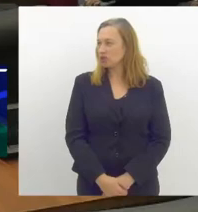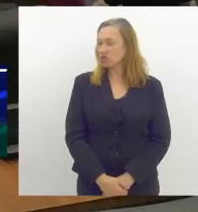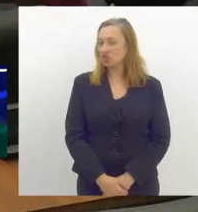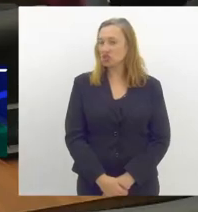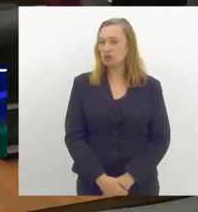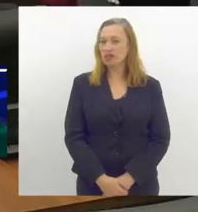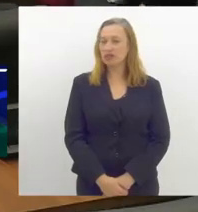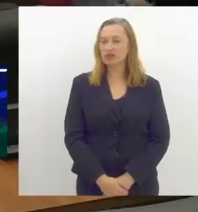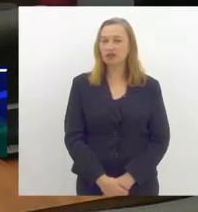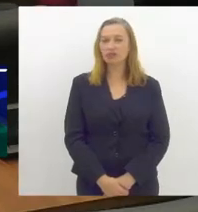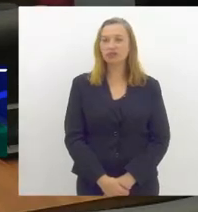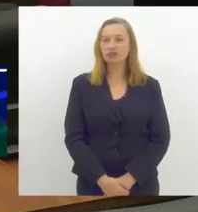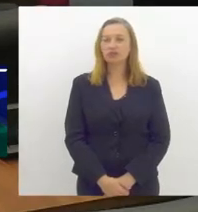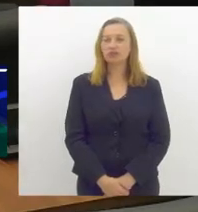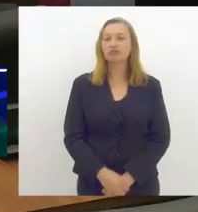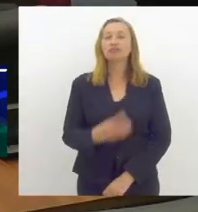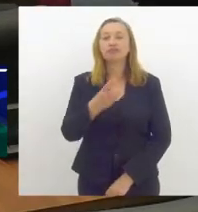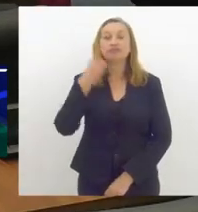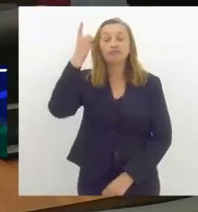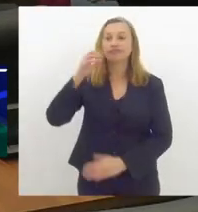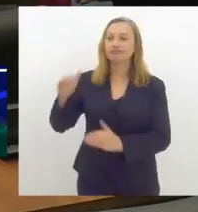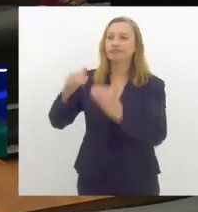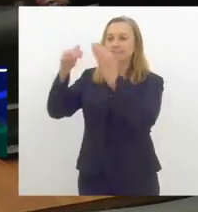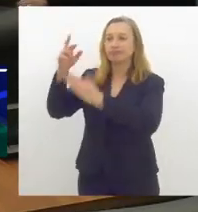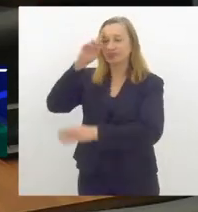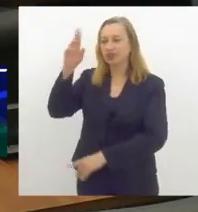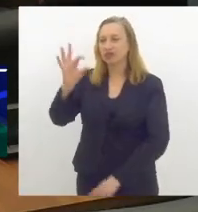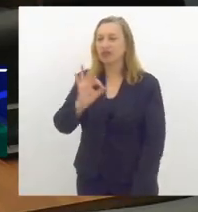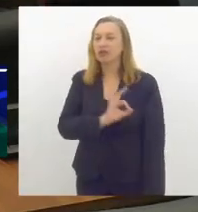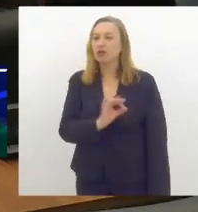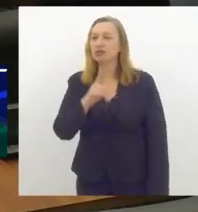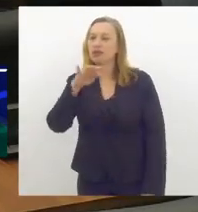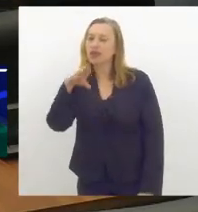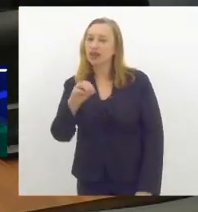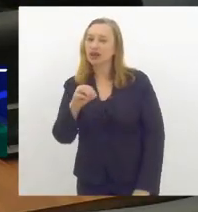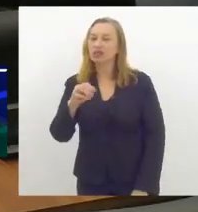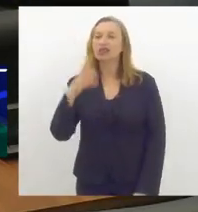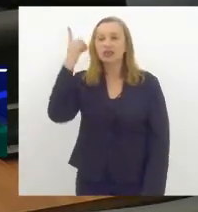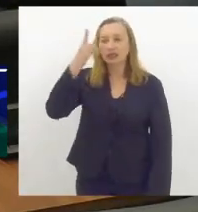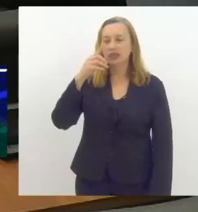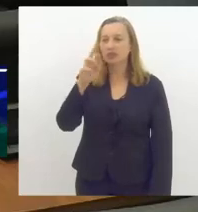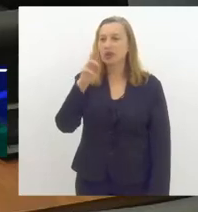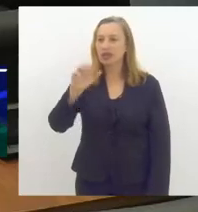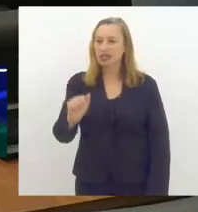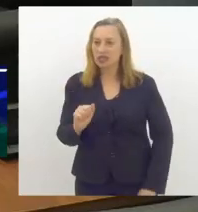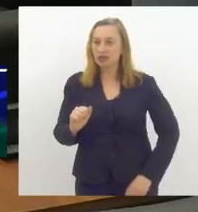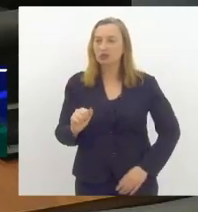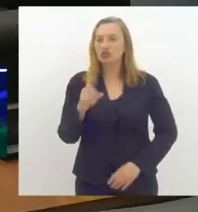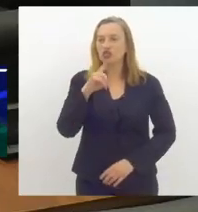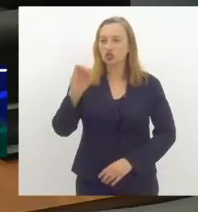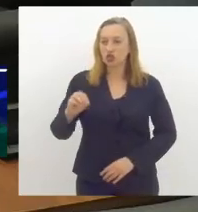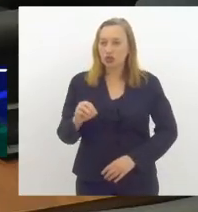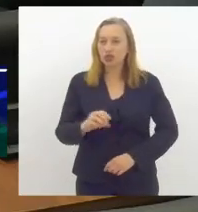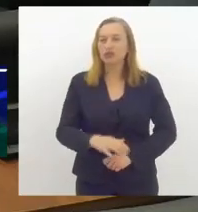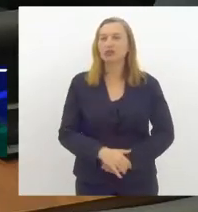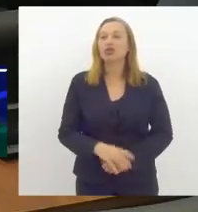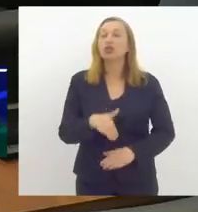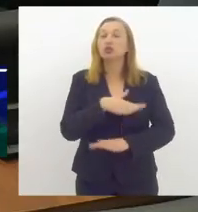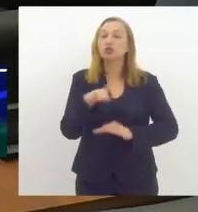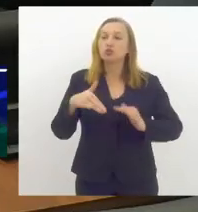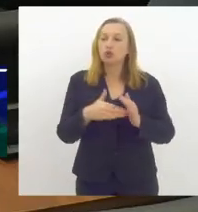eu chamo já Deputado Subtenente Bernardo Deputado brazão Deputado Dionísio Lins a